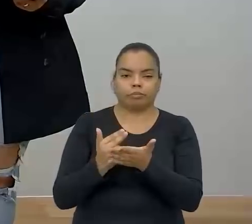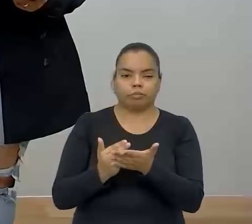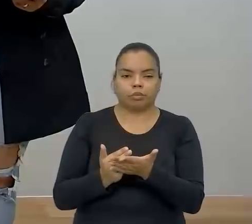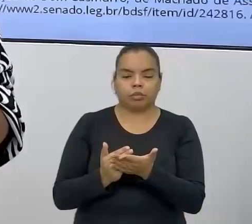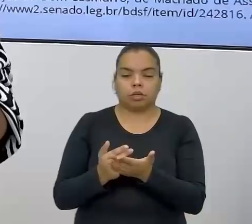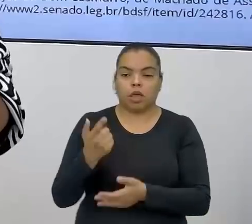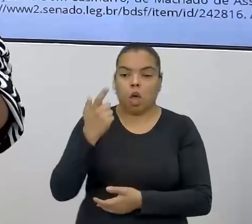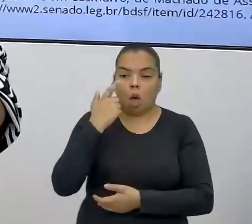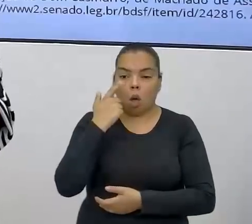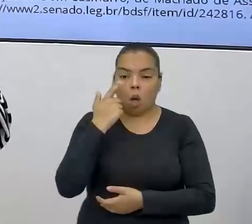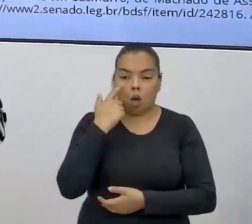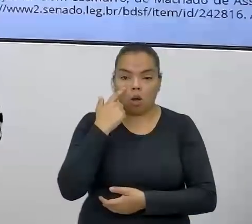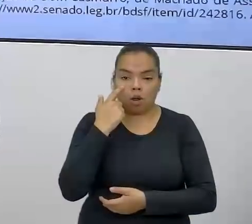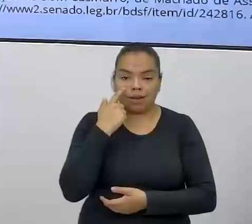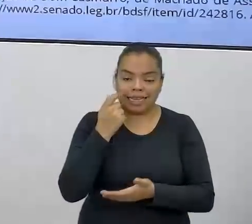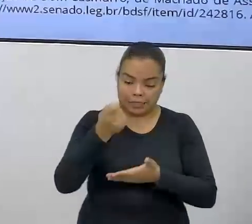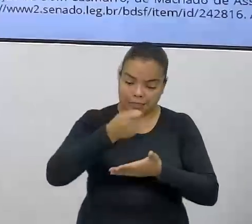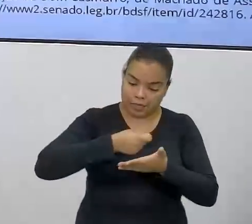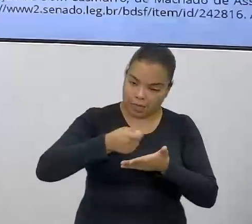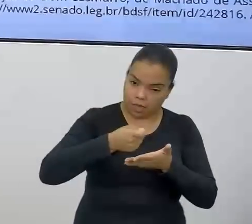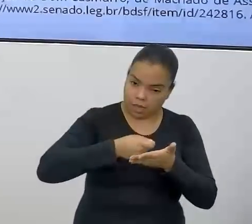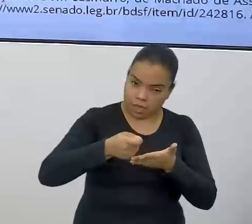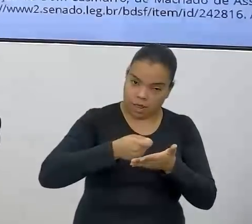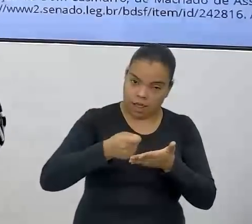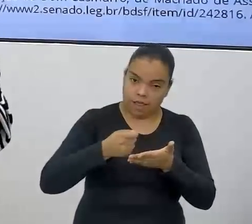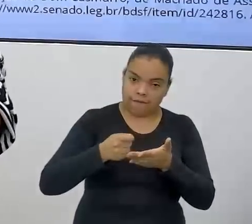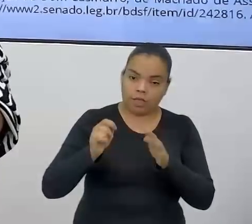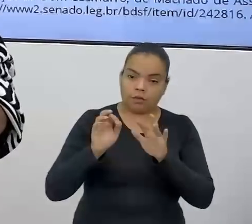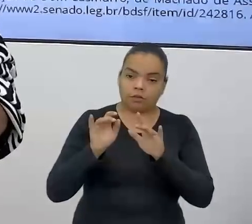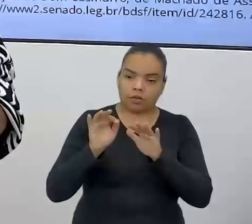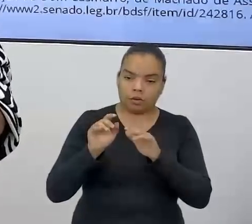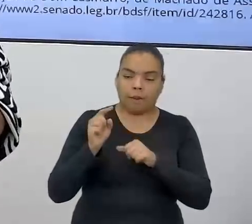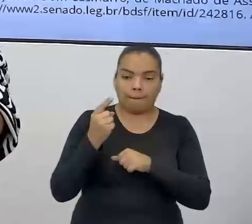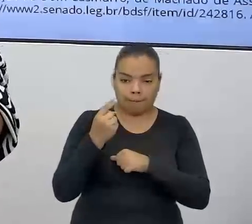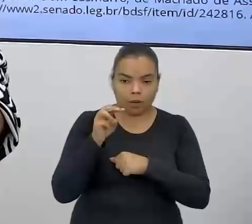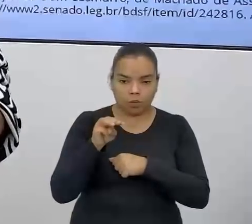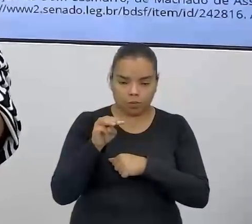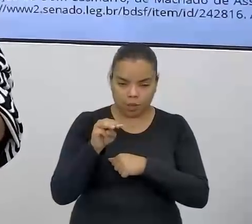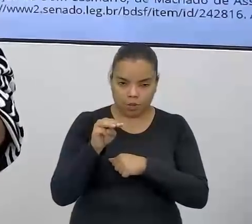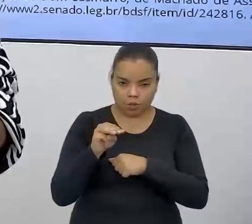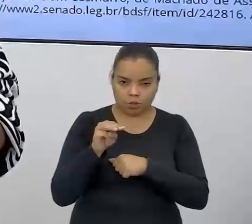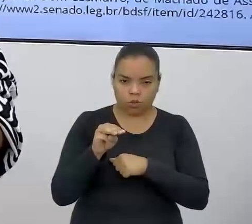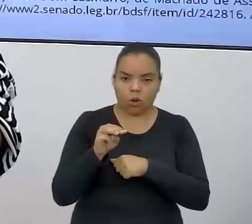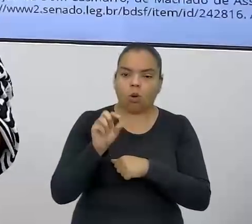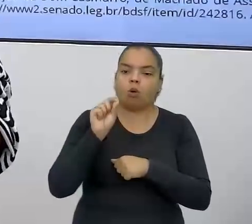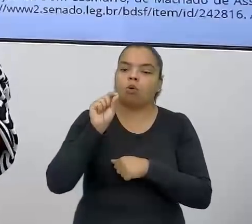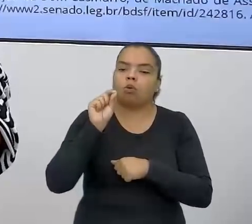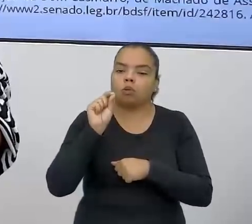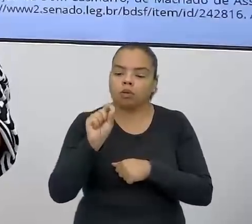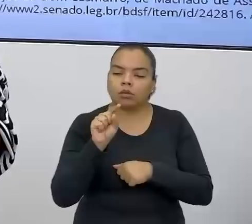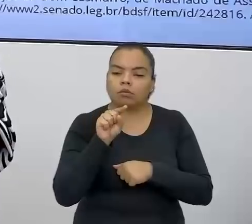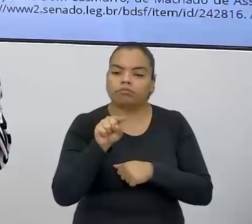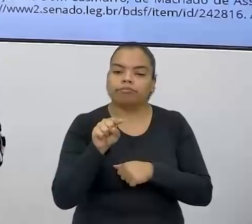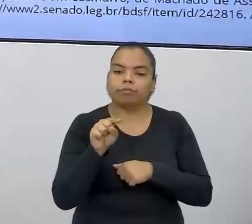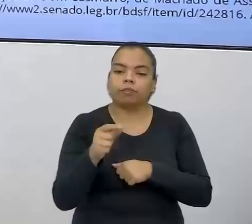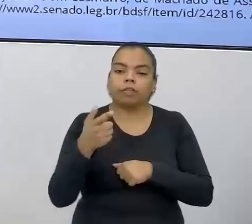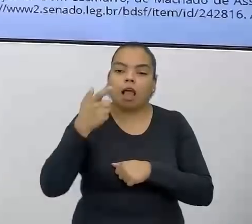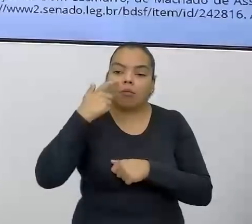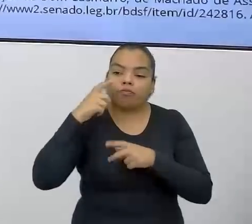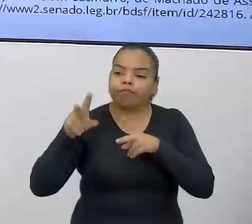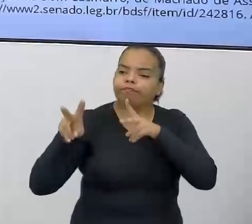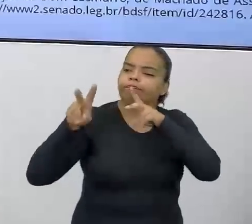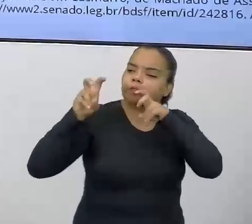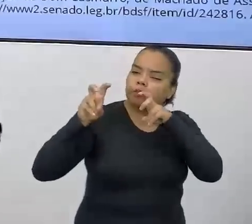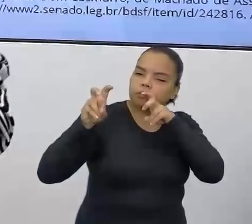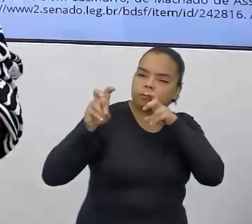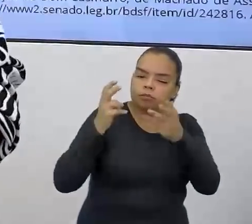para a imagem e escrevam para a gente no chat, vai ter mais um minutinho, o que vocês observam nela. O que vocês conseguem perceber